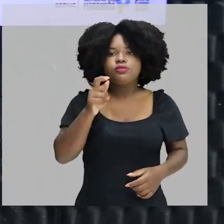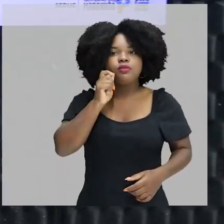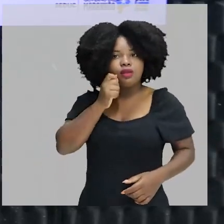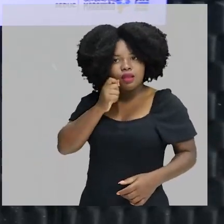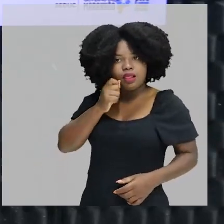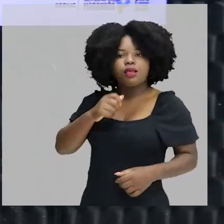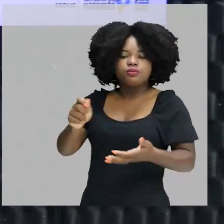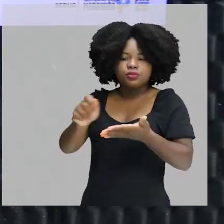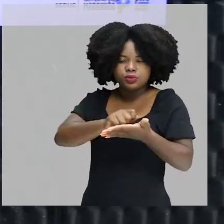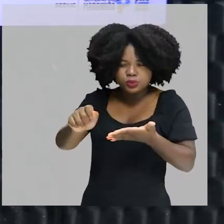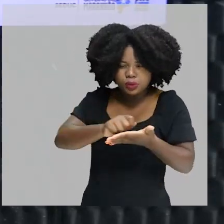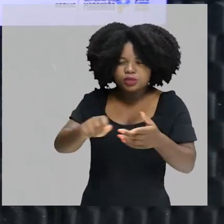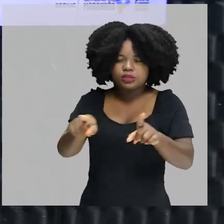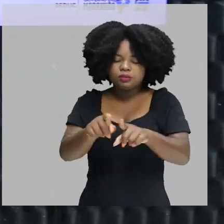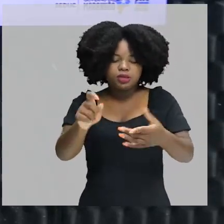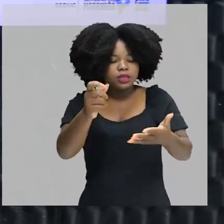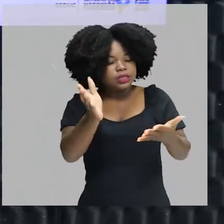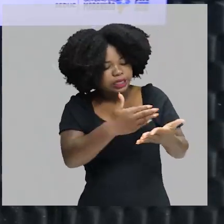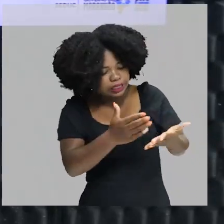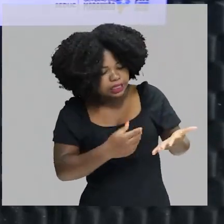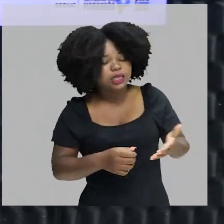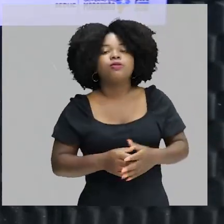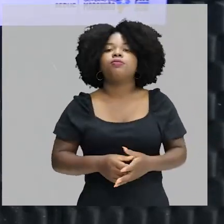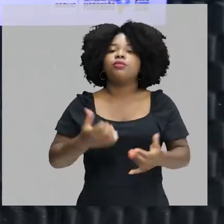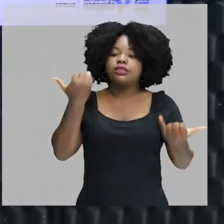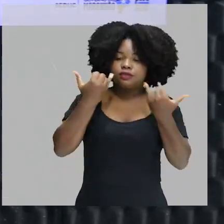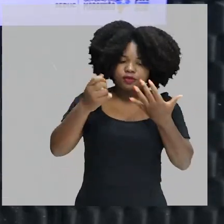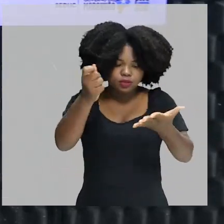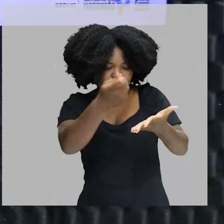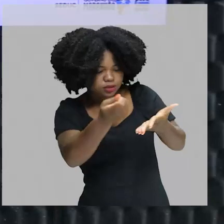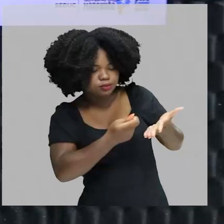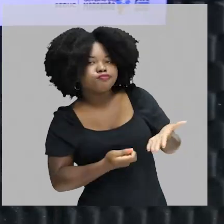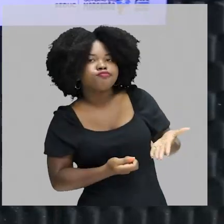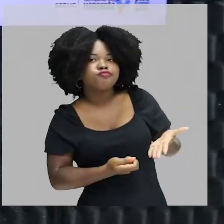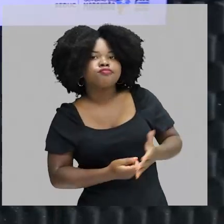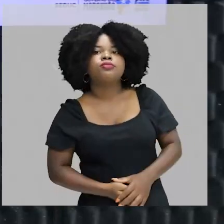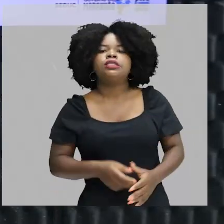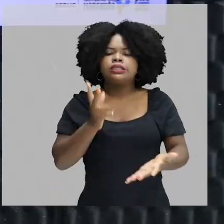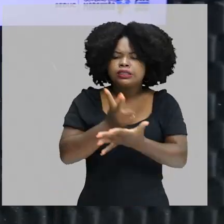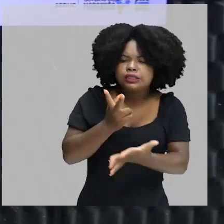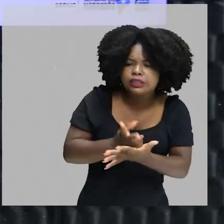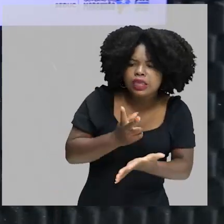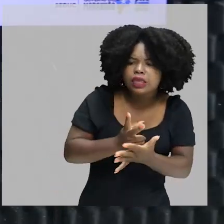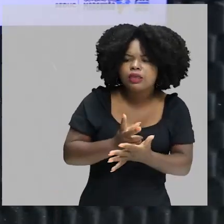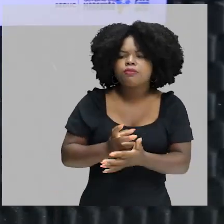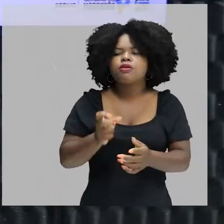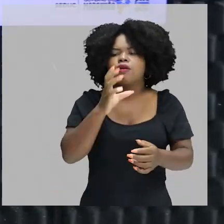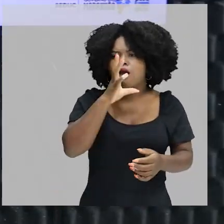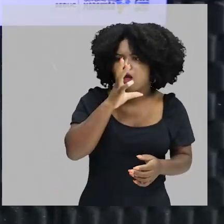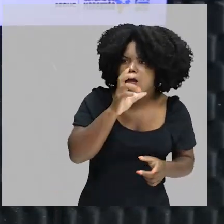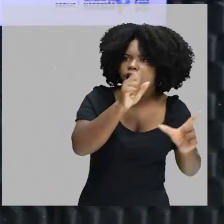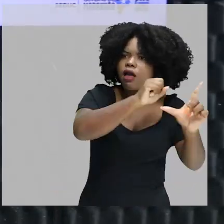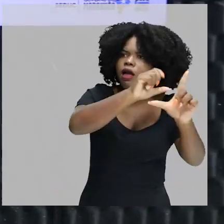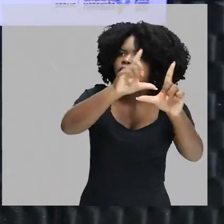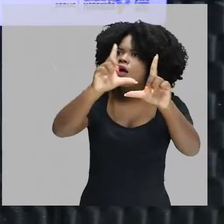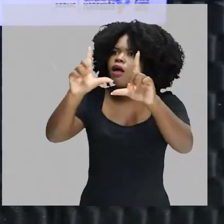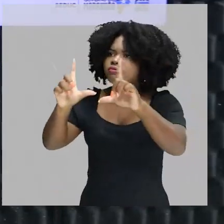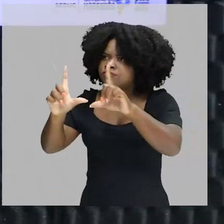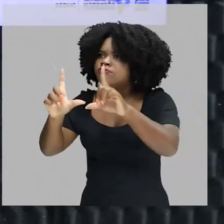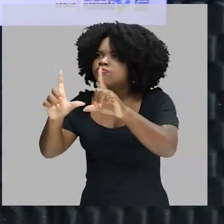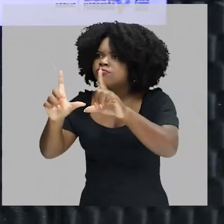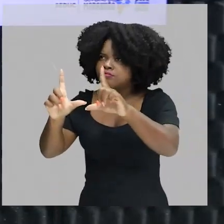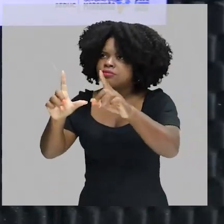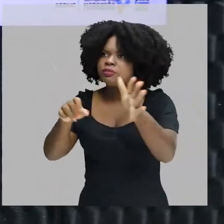fazer as devidas anotações. Show? E assim, toda vez que aquele gráfico, tabela ou aquela questão, e nós